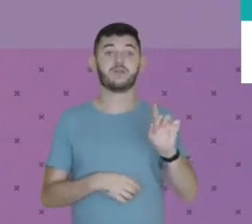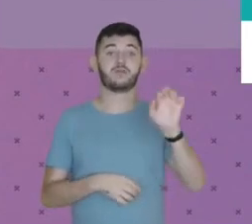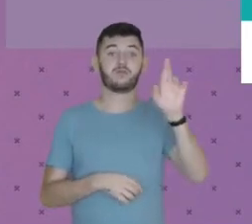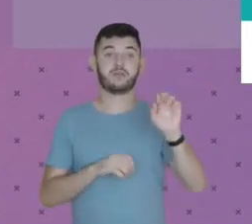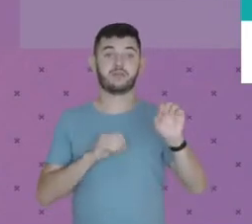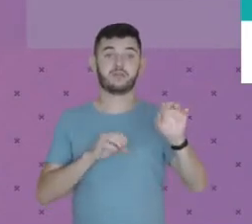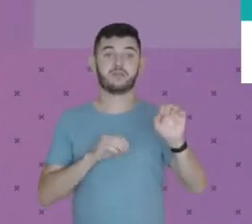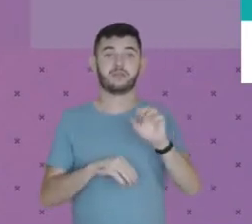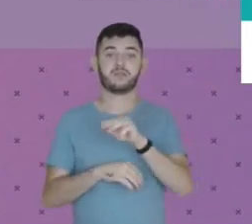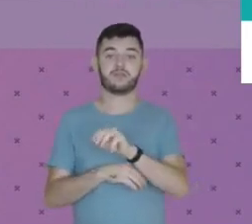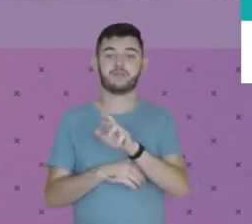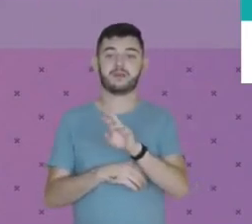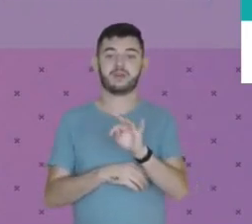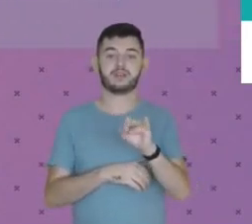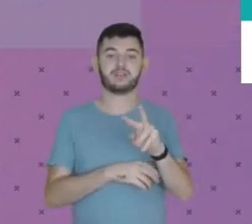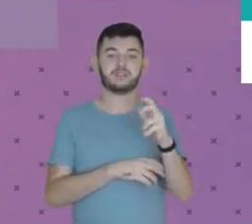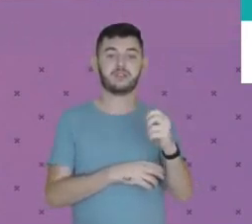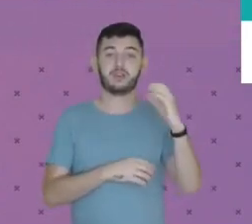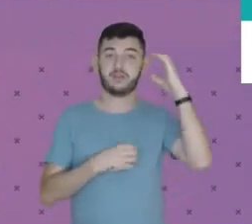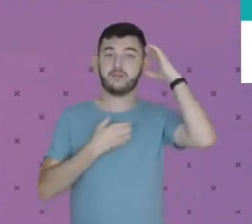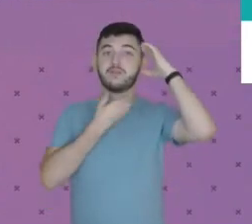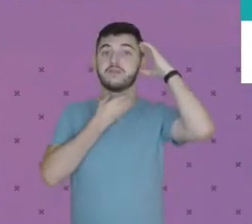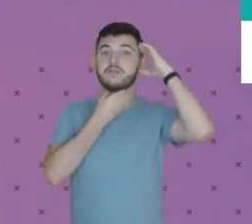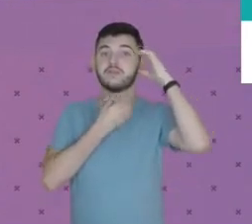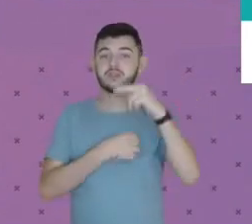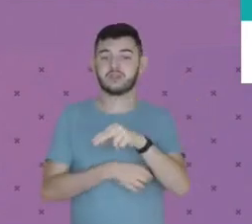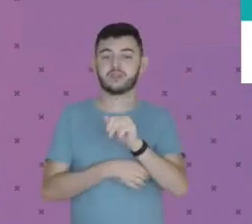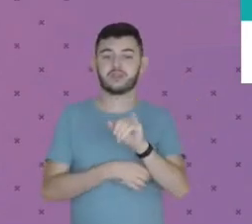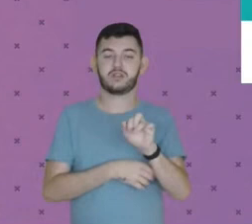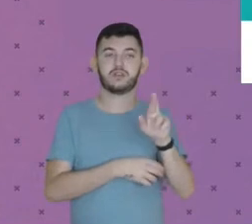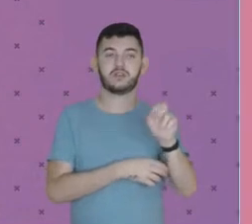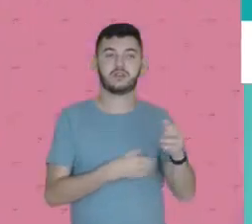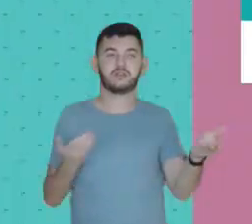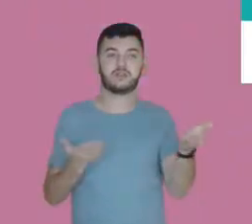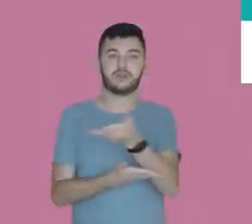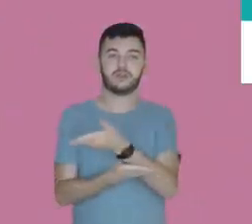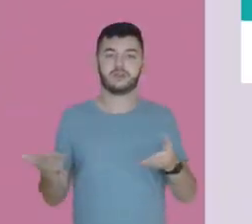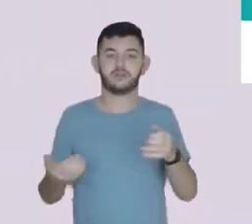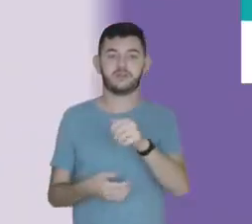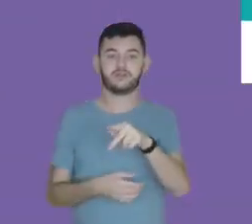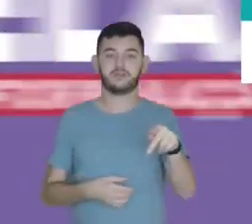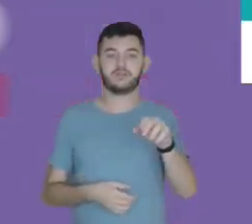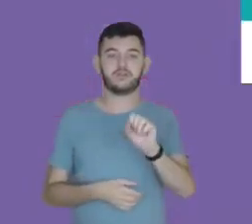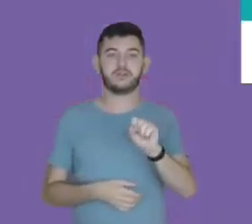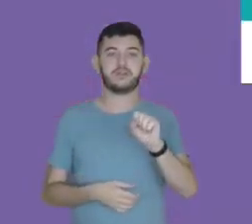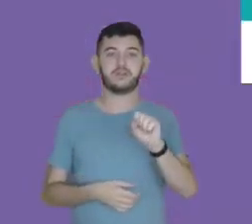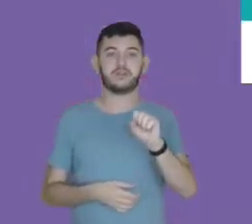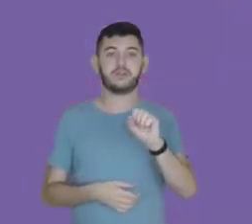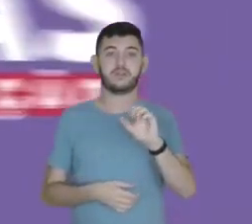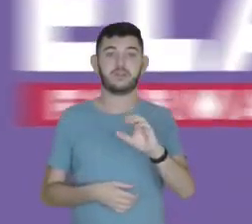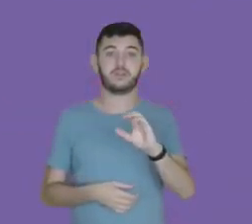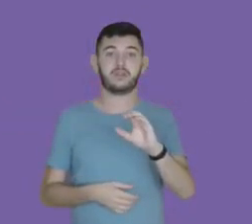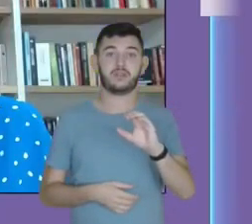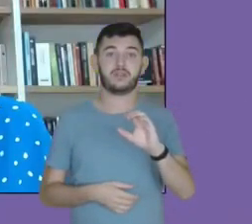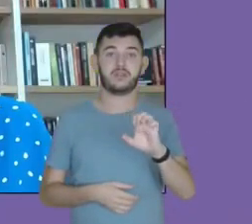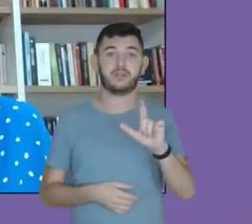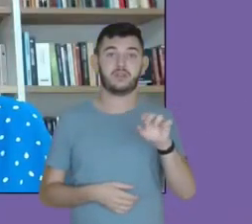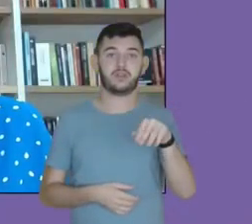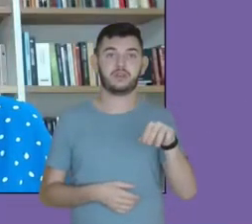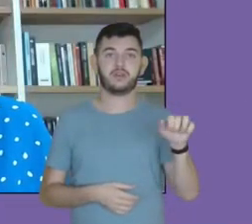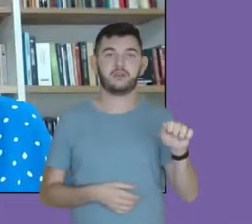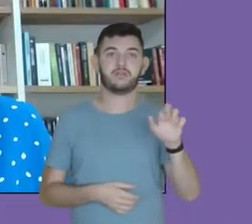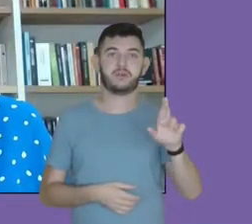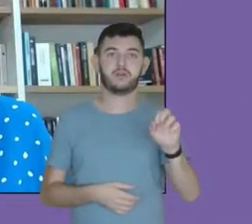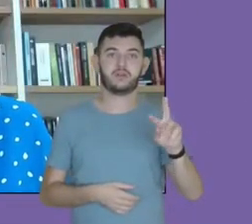a fonoaudióloga Naira Rodrigues Gaspar. A mediação é da professora Selma Rocha. Olá, meu nome é